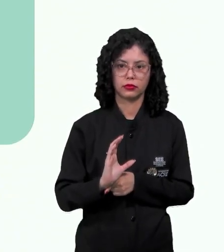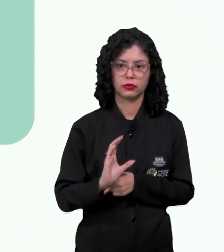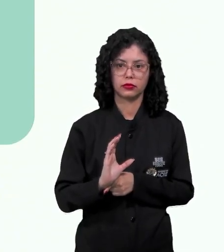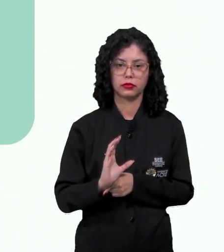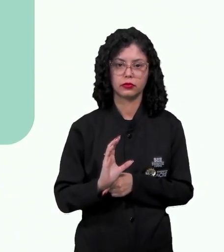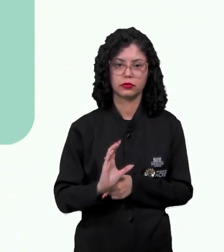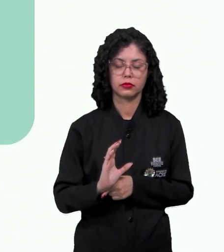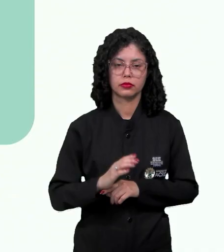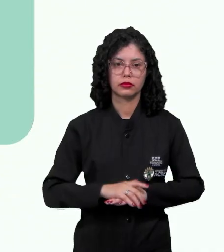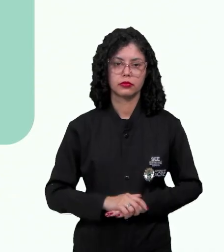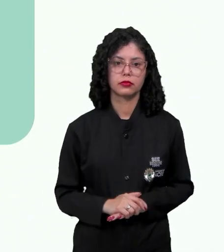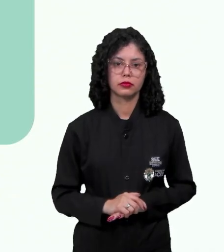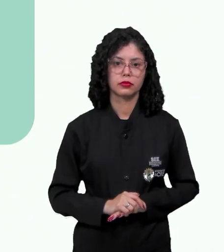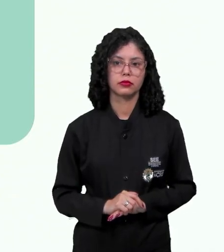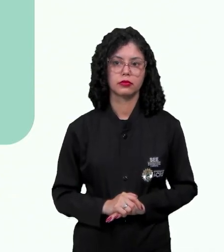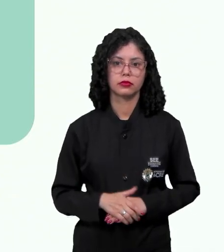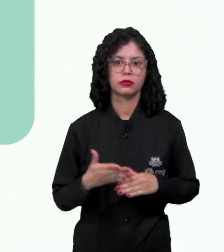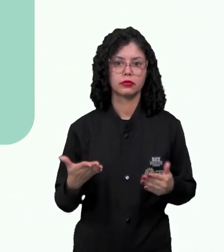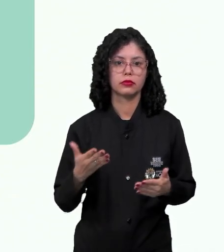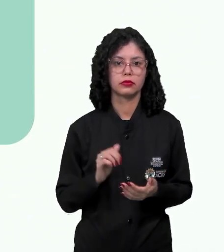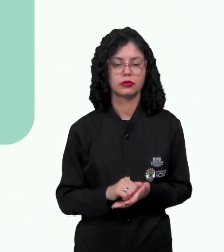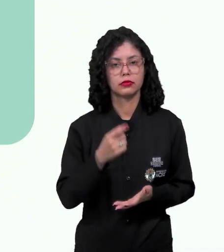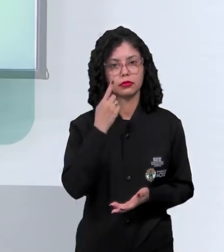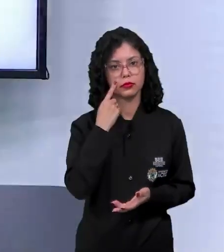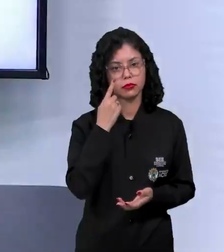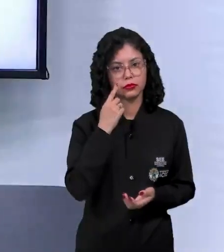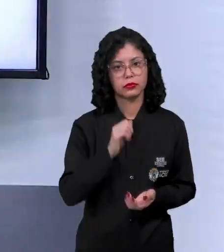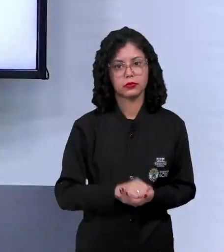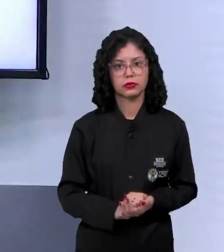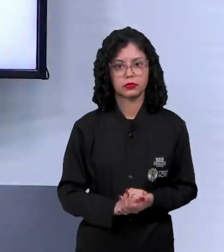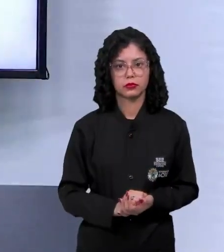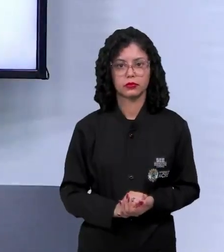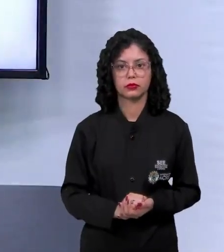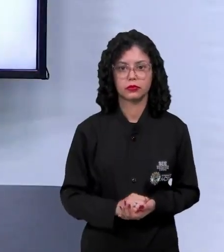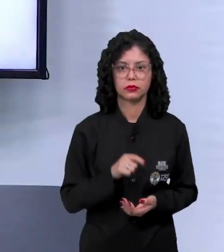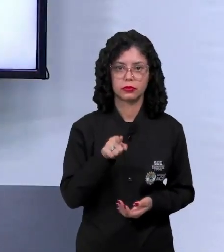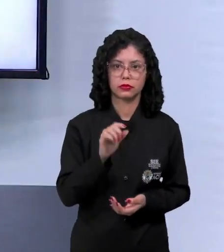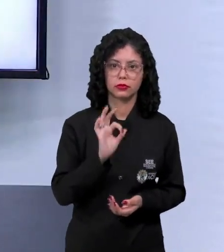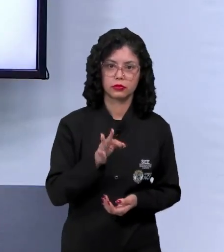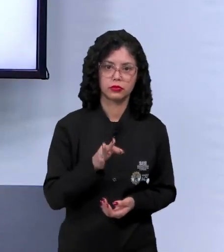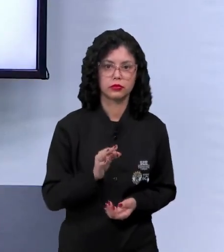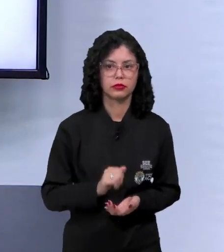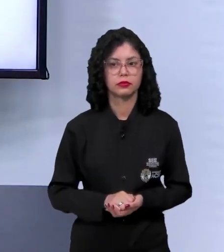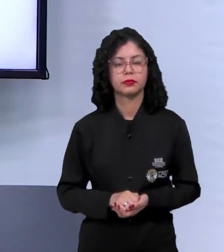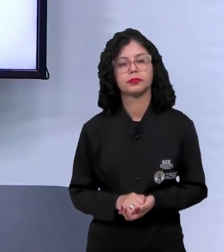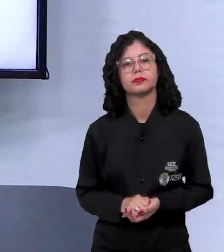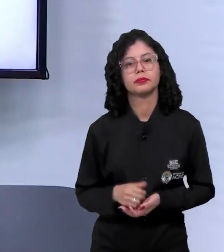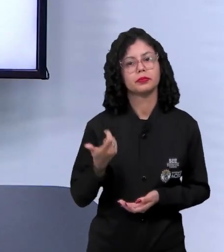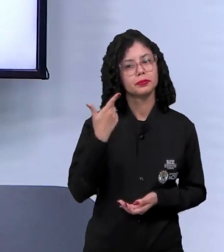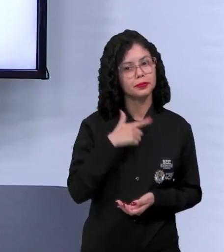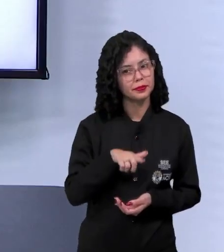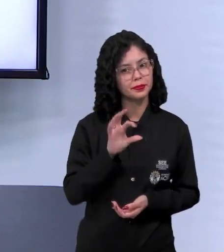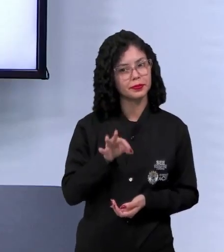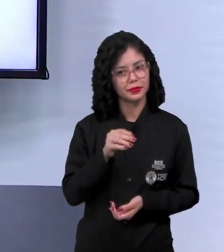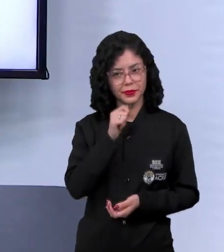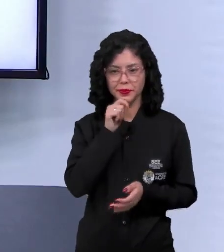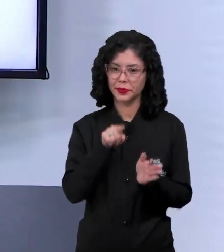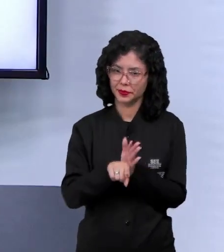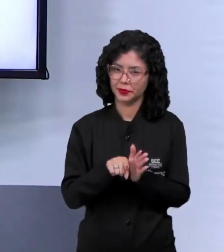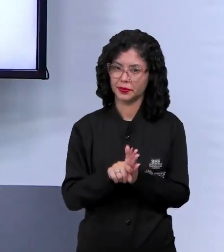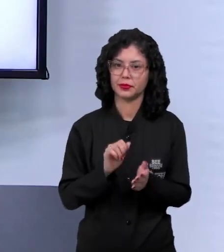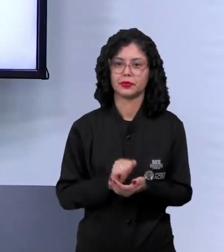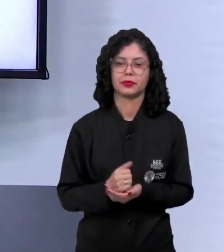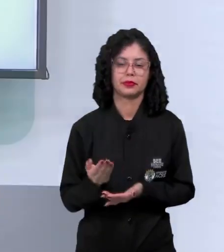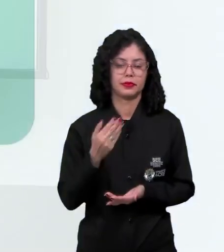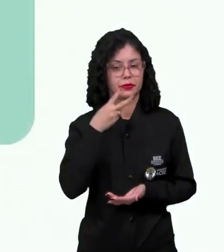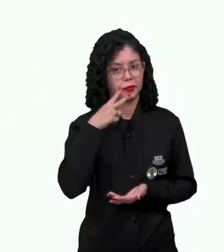a letra C. Então, agora vamos observar se você acertou ou não. Será que nós acertamos aqui a questão?